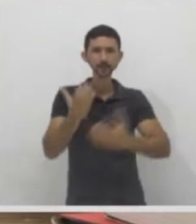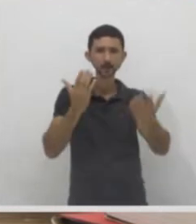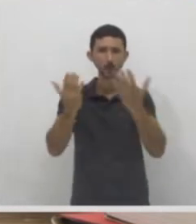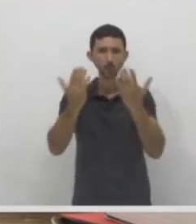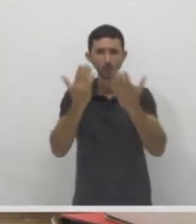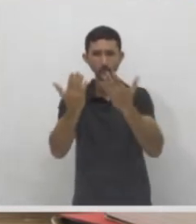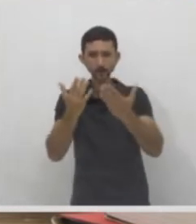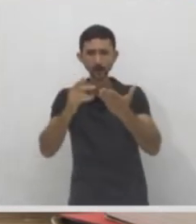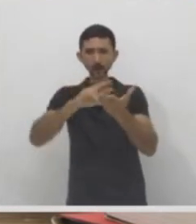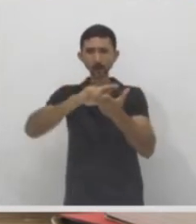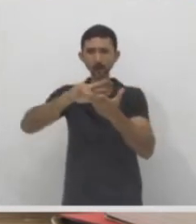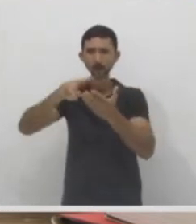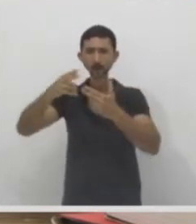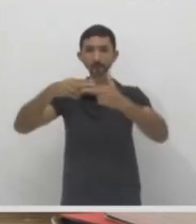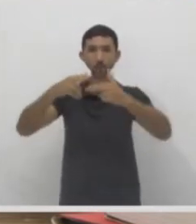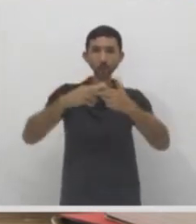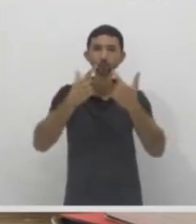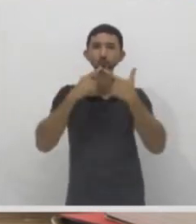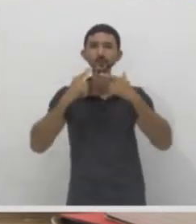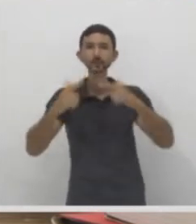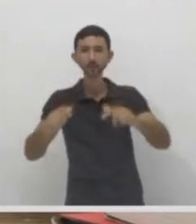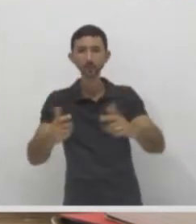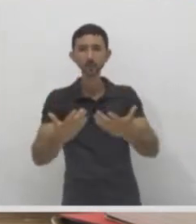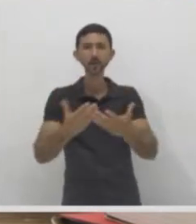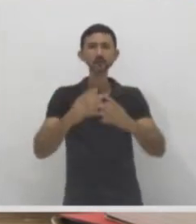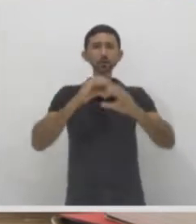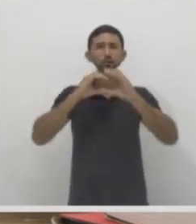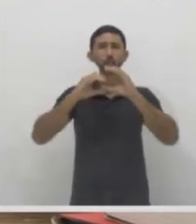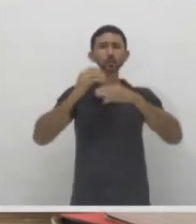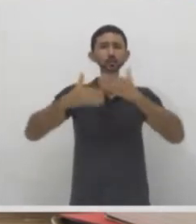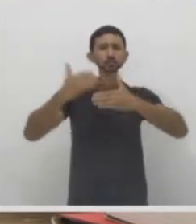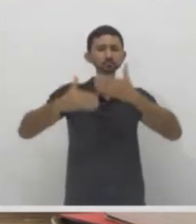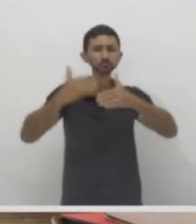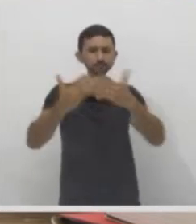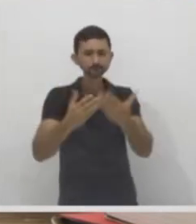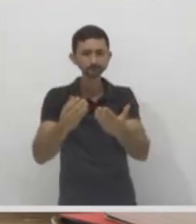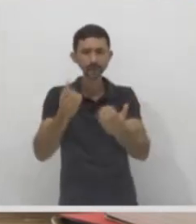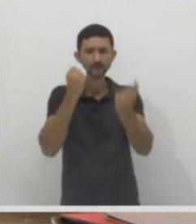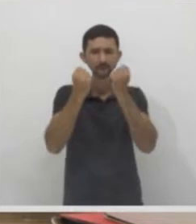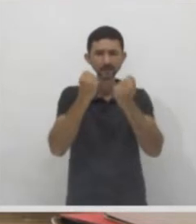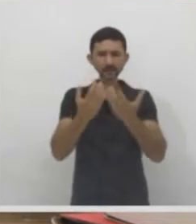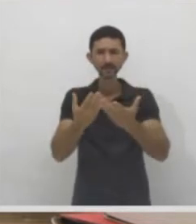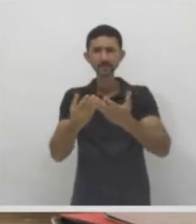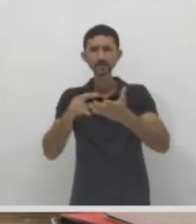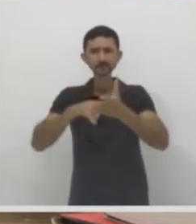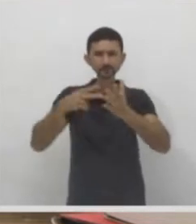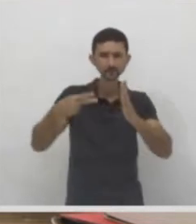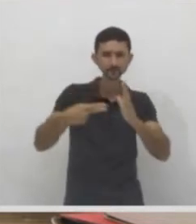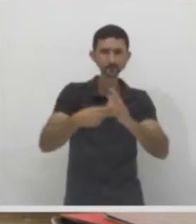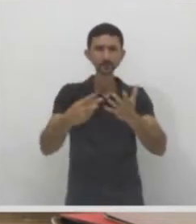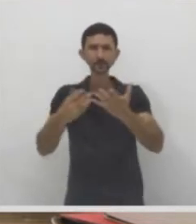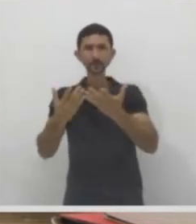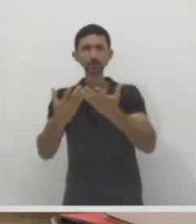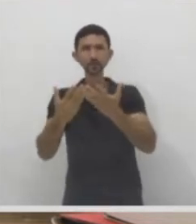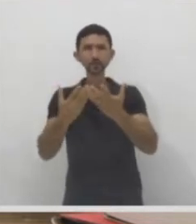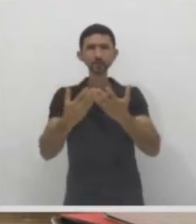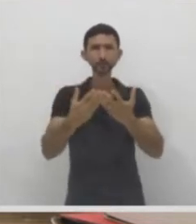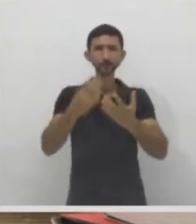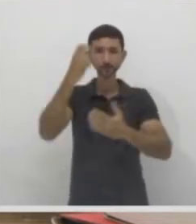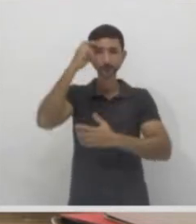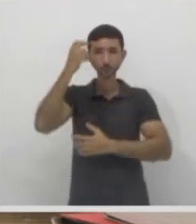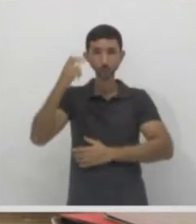diferentes linguagens e tecnologias no processo de comunicação e avaliar os significados sociais, políticos e